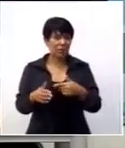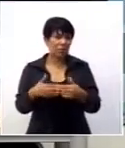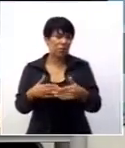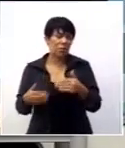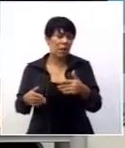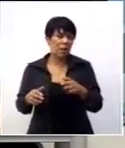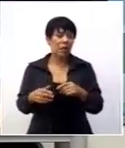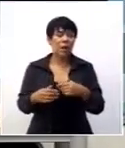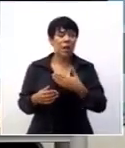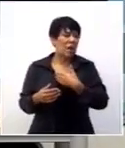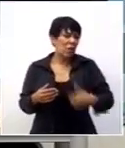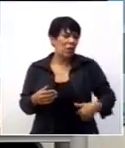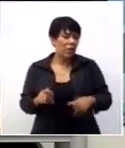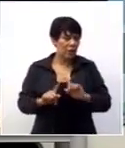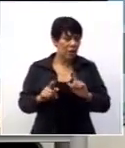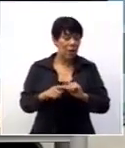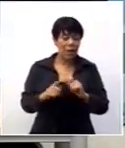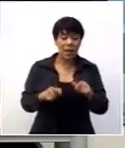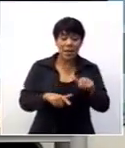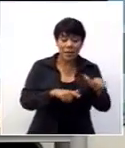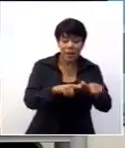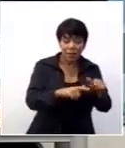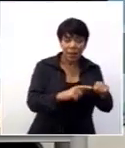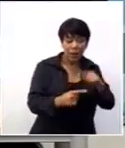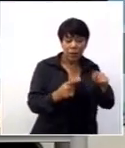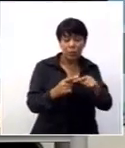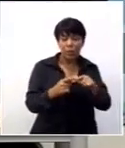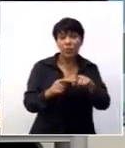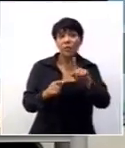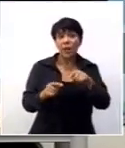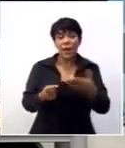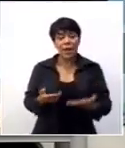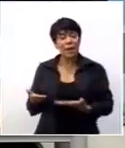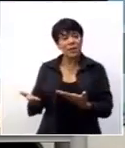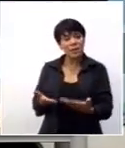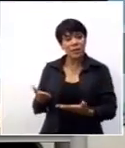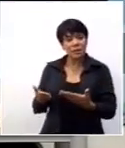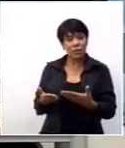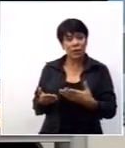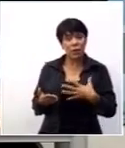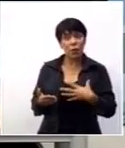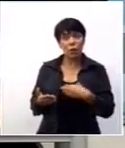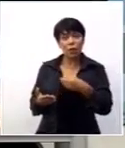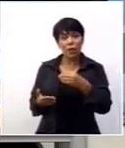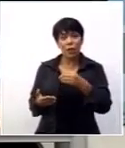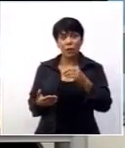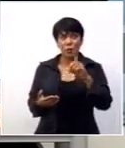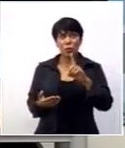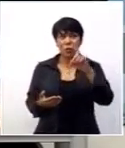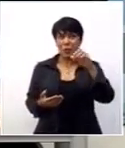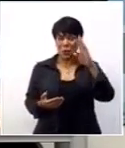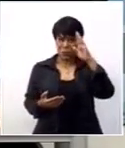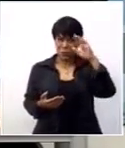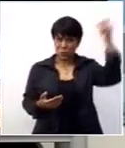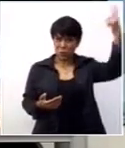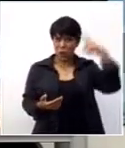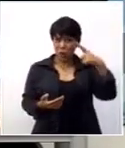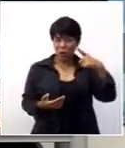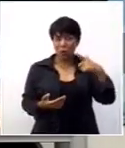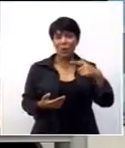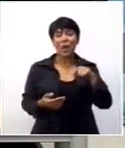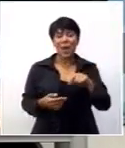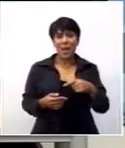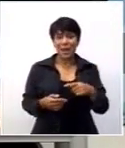um governante qualquer. Ele está trabalhando para o filho do Deus Ra. Ele está trabalhando para um